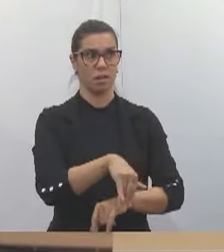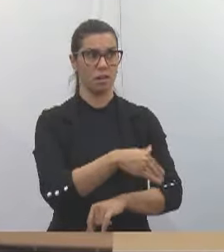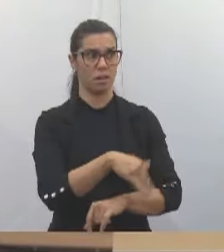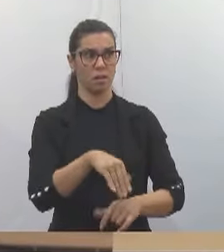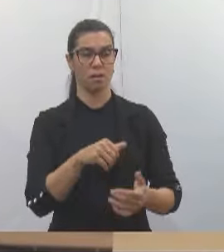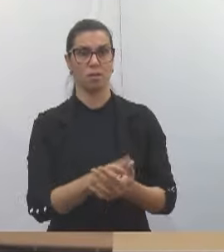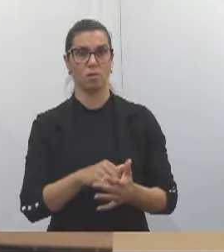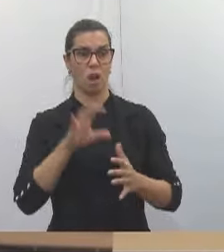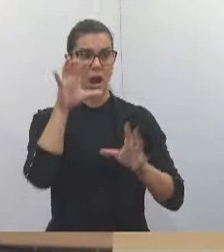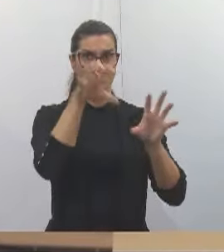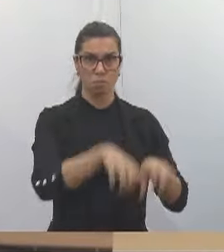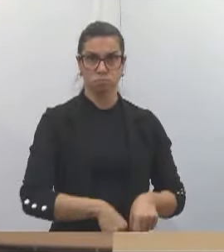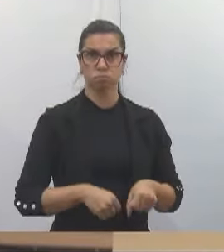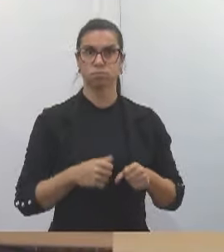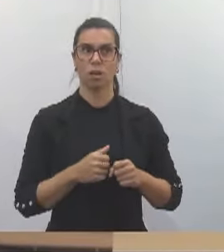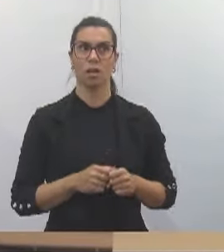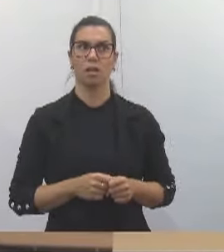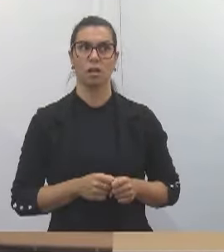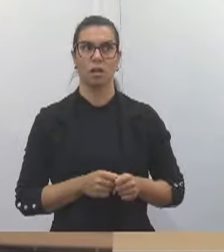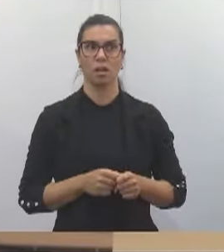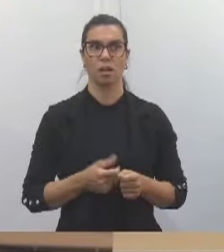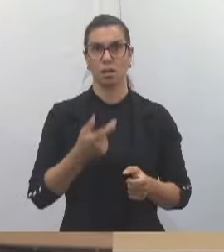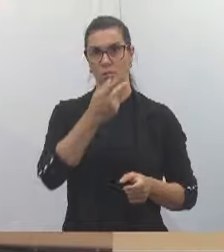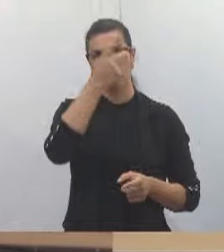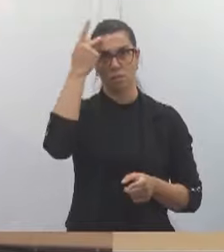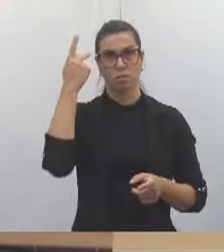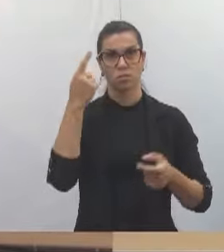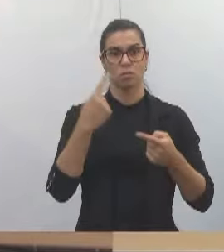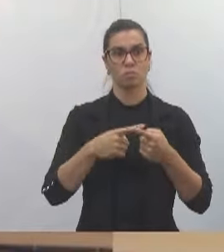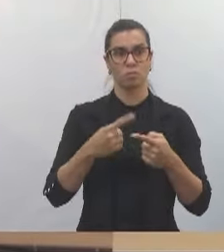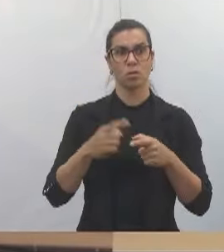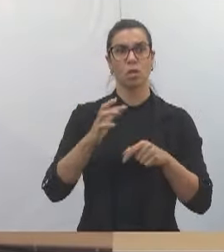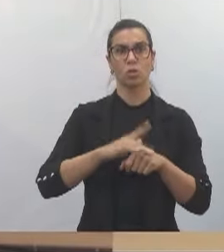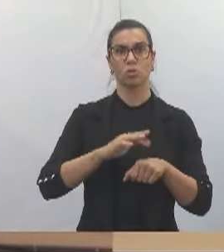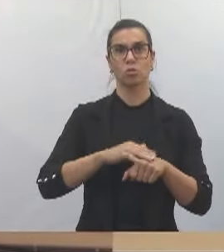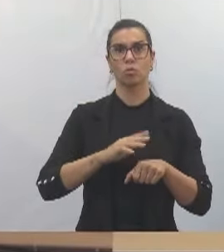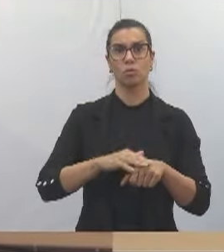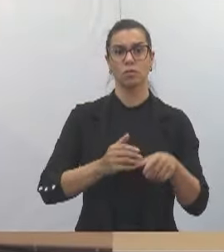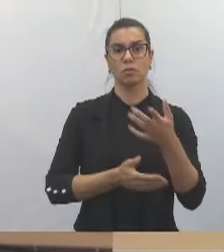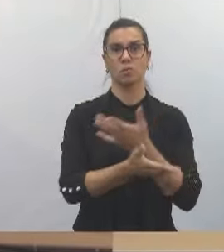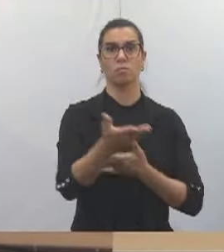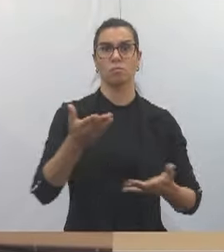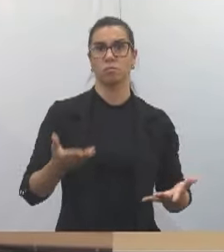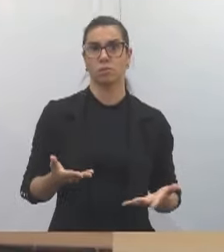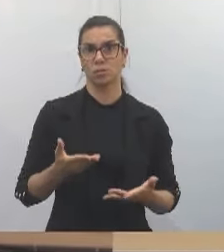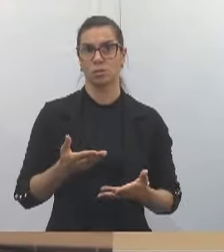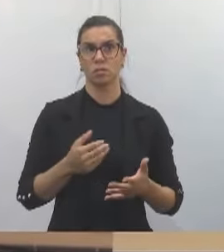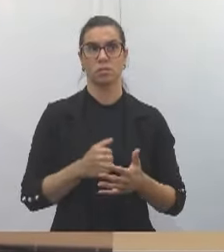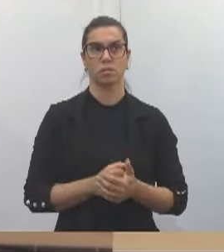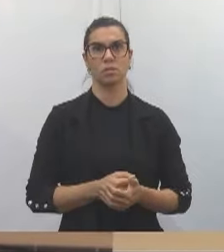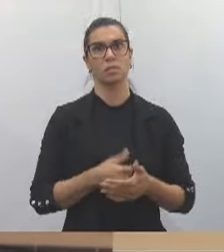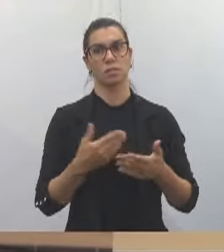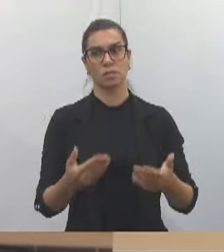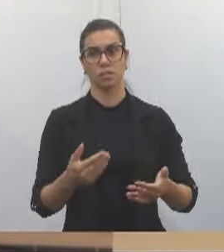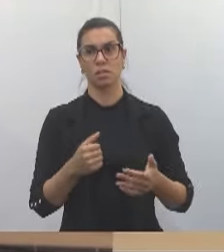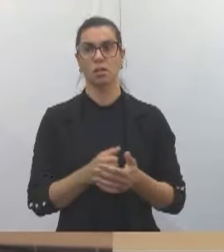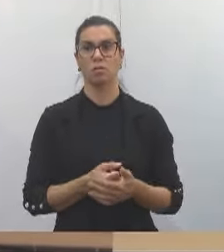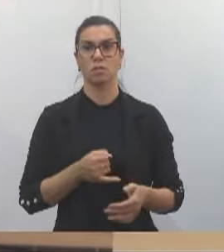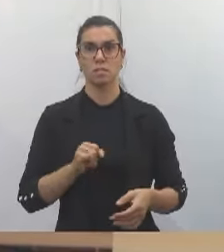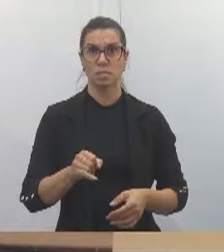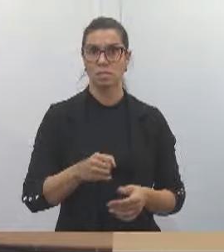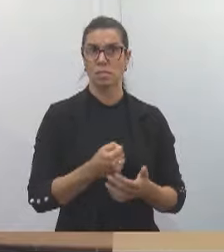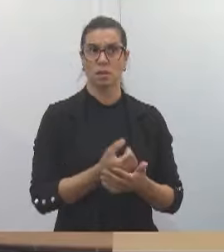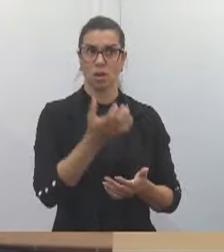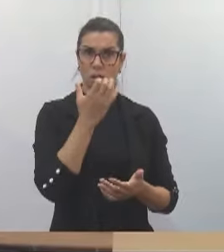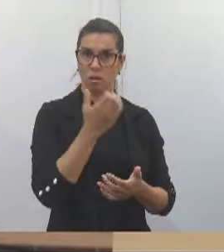condomínio. Né? Porque ele também transmite outros tipos de doenças para os animais, para as pessoas, são chamadas zoonoses. Um animal sem vacina